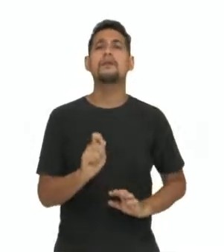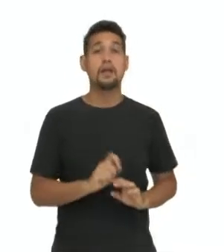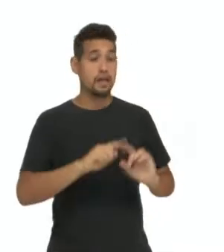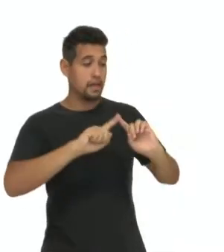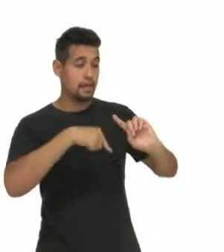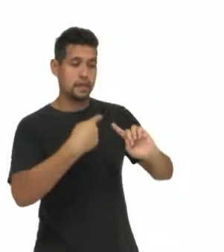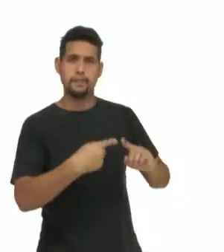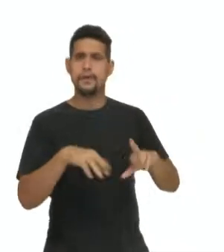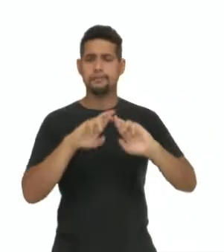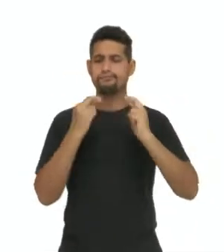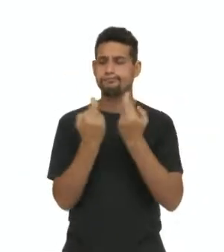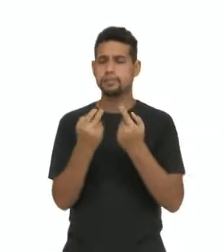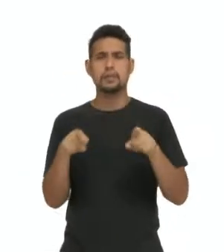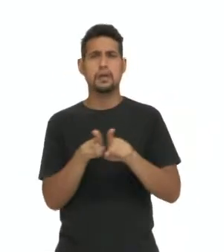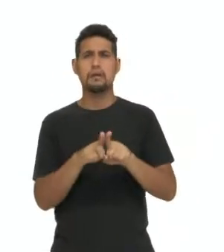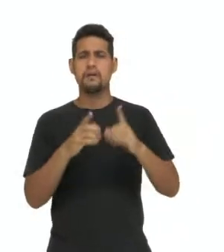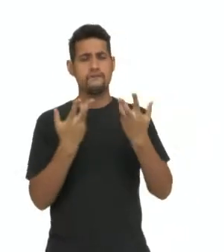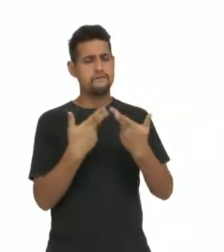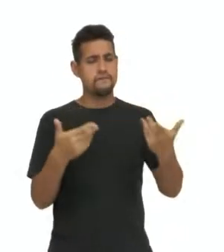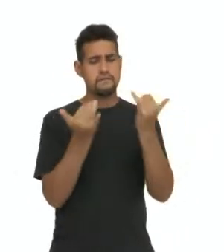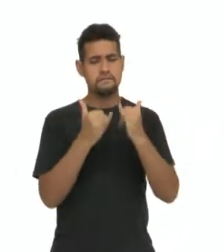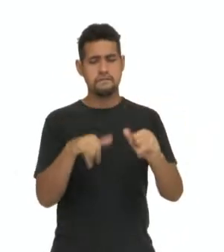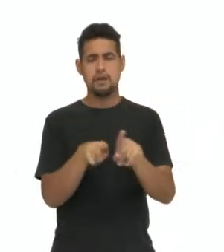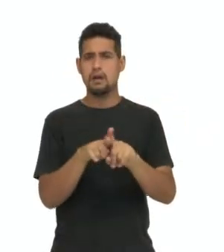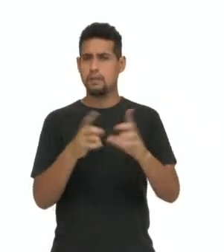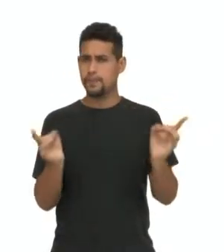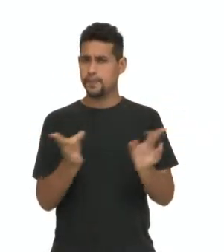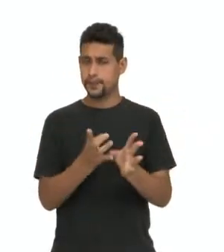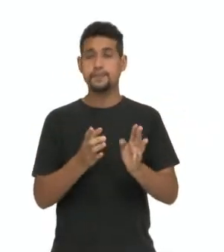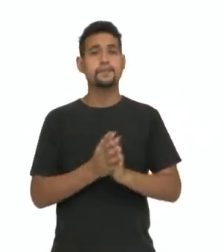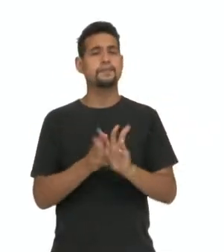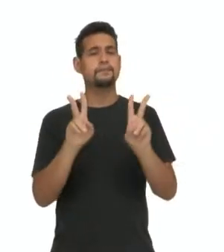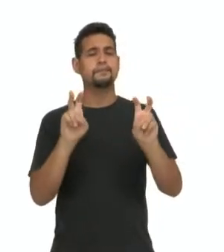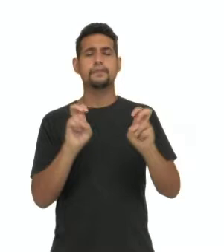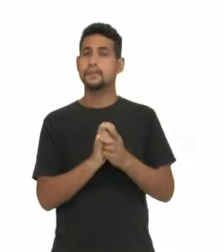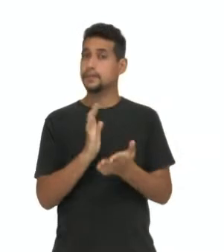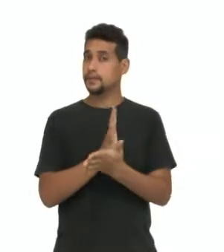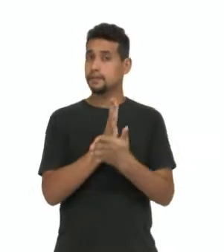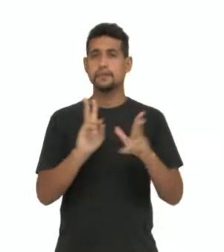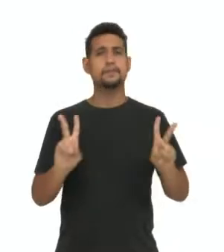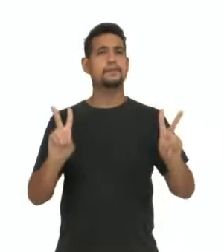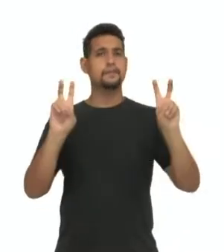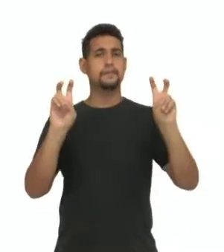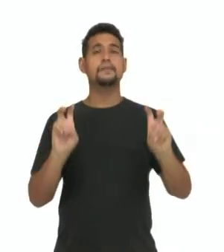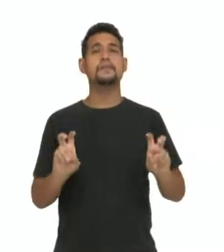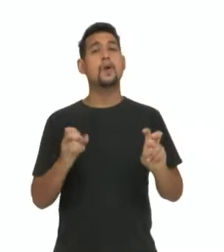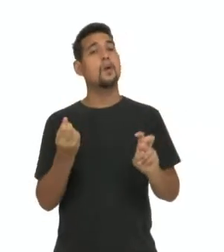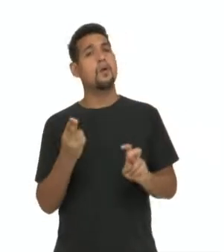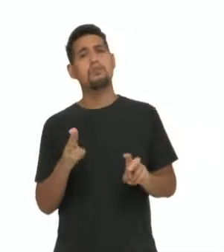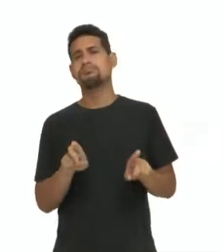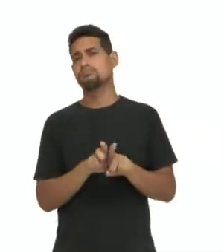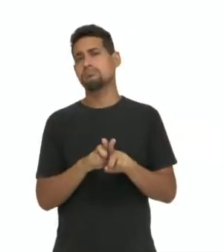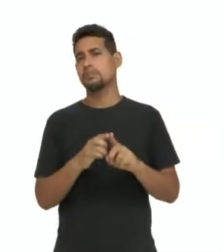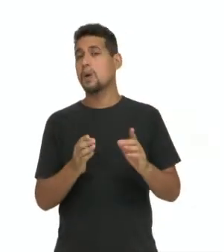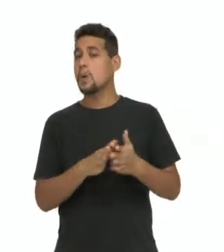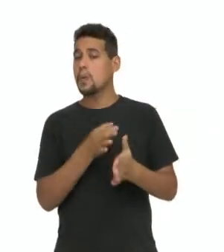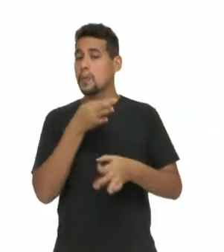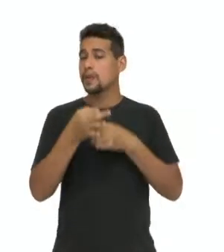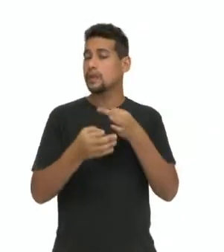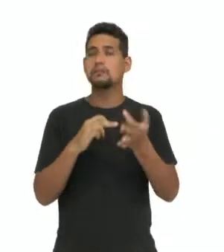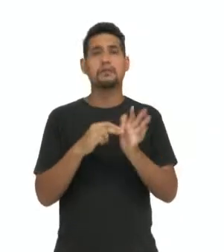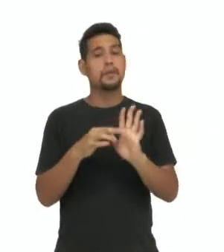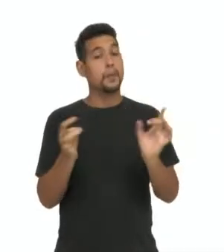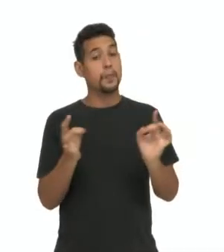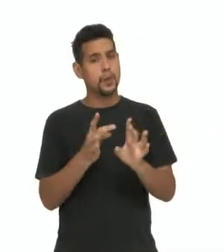após reunir e dominar informações suficientes sobre determinado assunto ou tema, é que se está